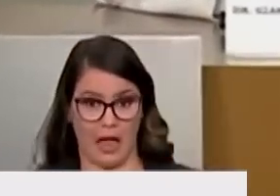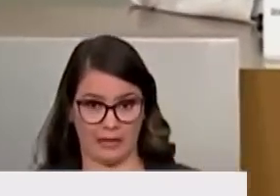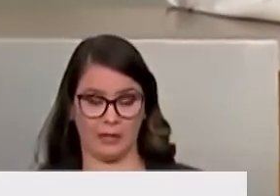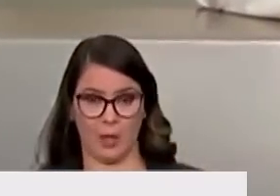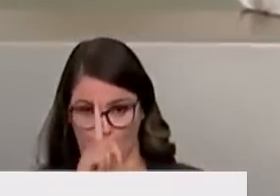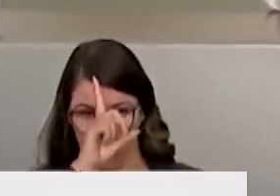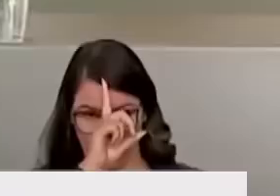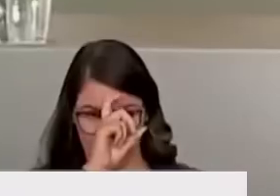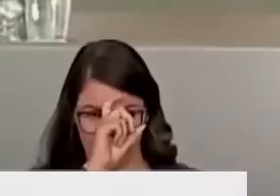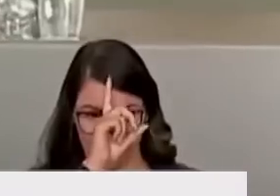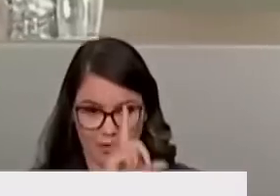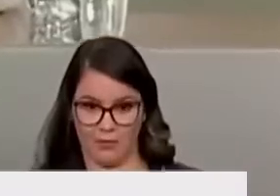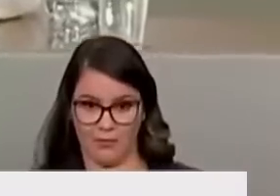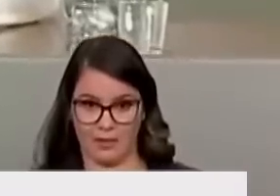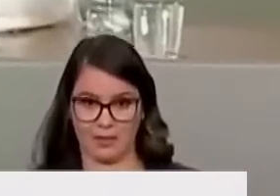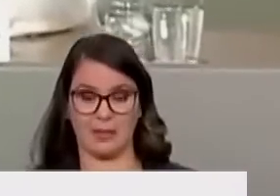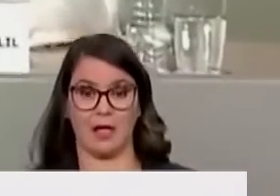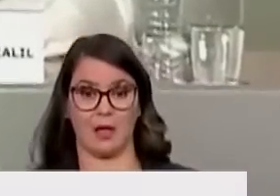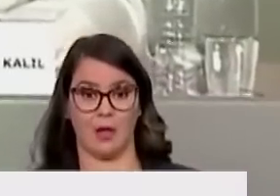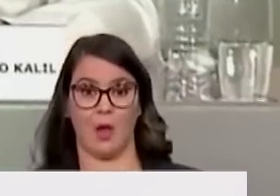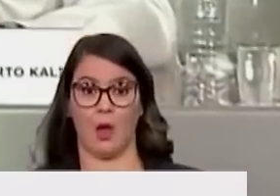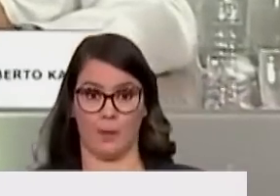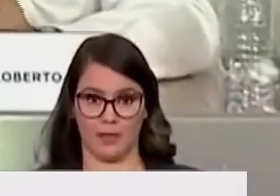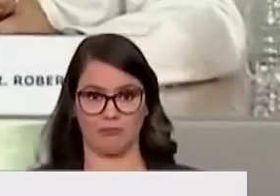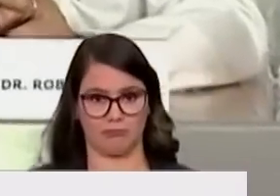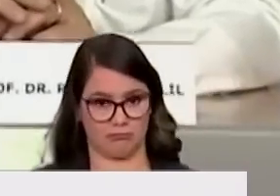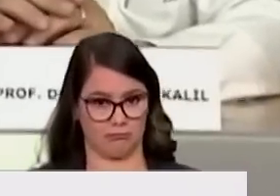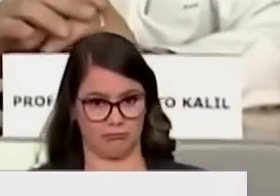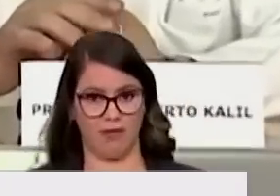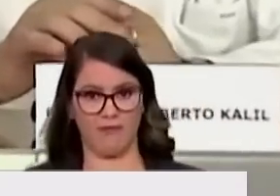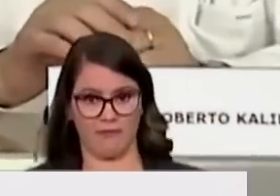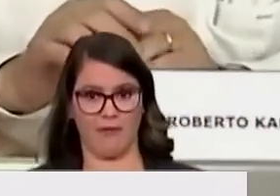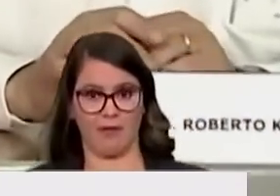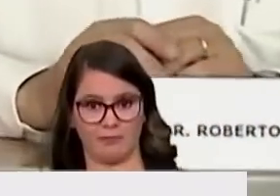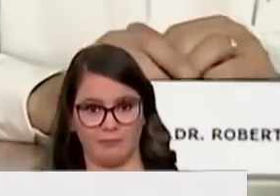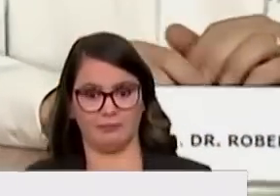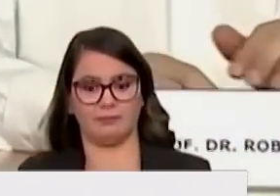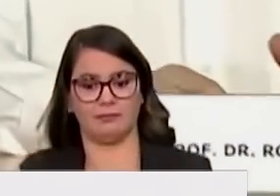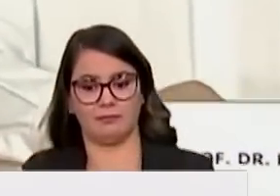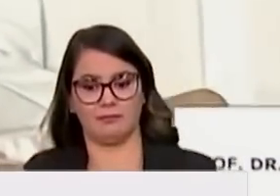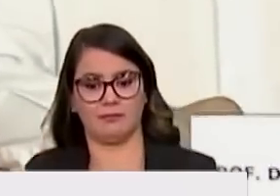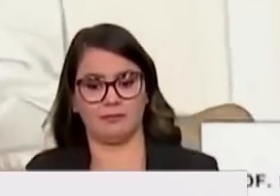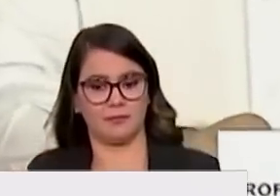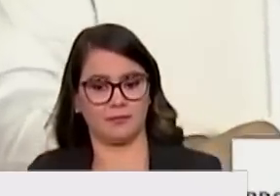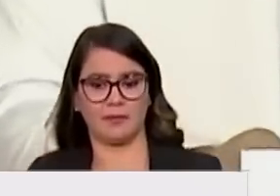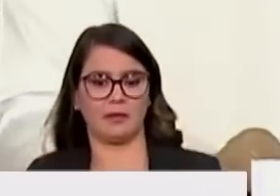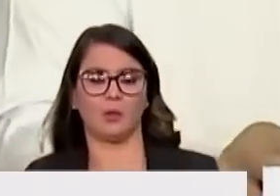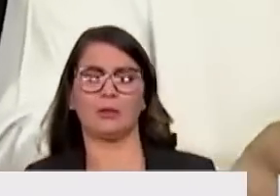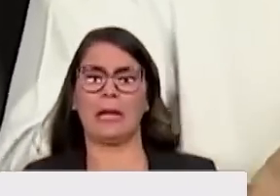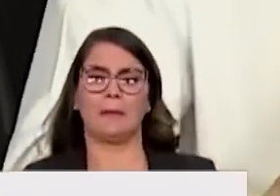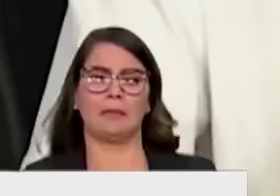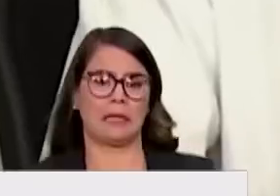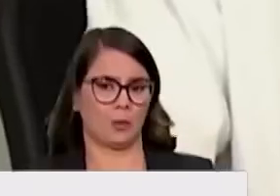do hospital já com o presidente levantando, né, e andando. Então não há limitação dele trabalhar no Alvorada. É